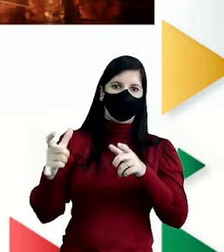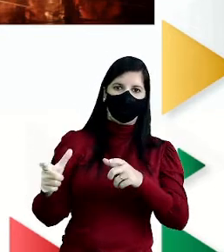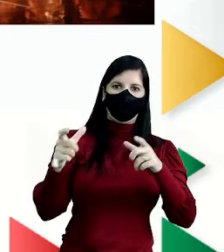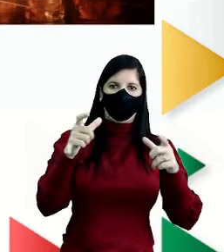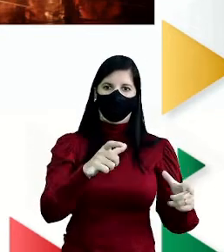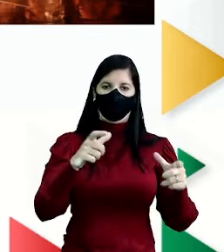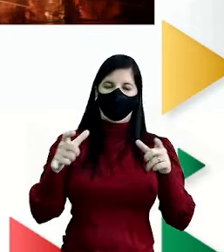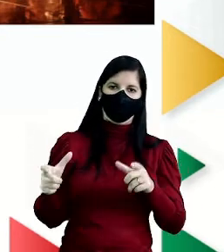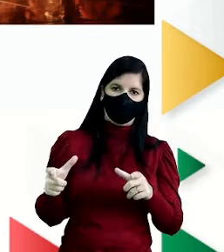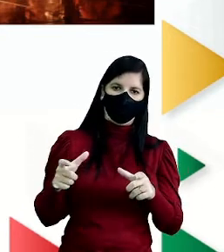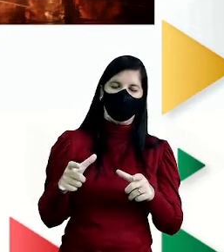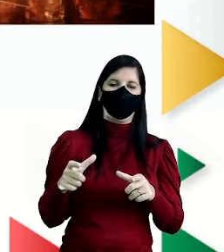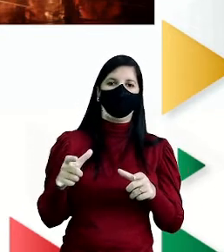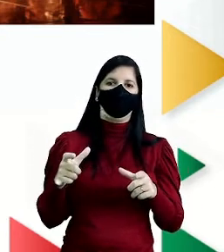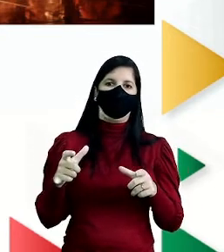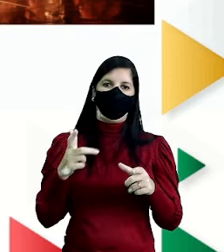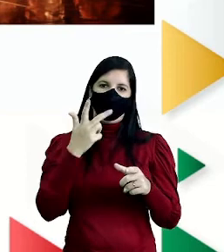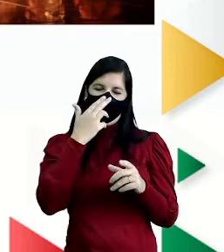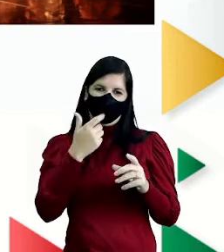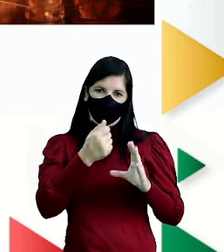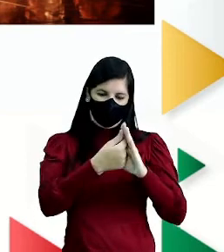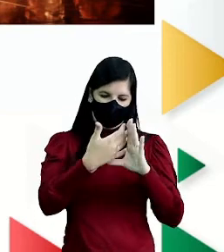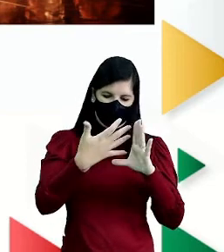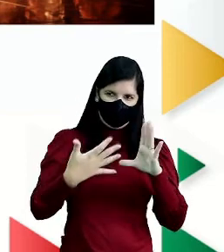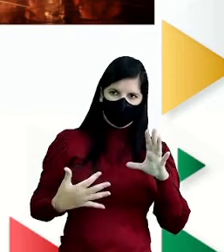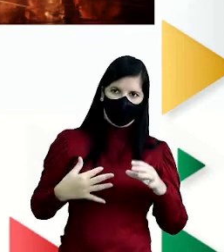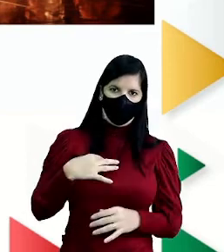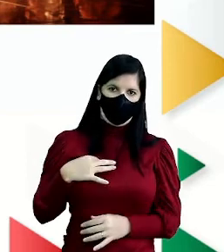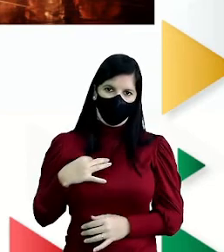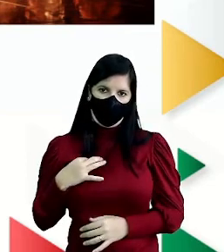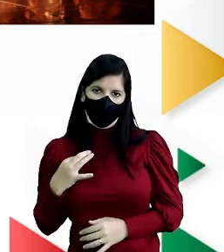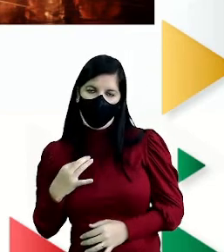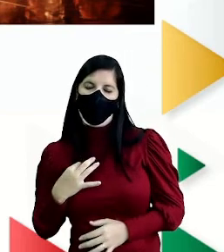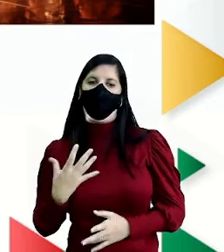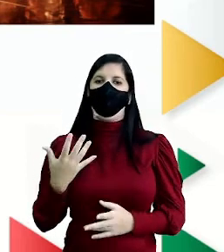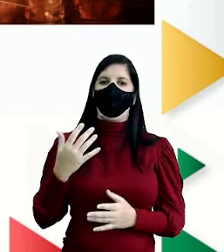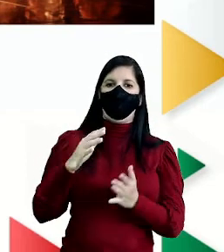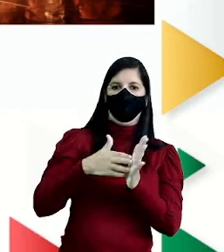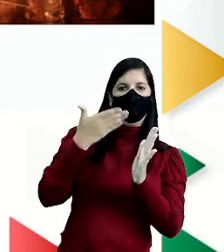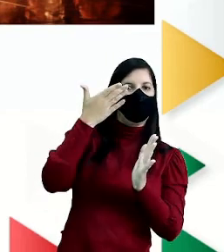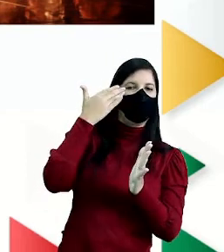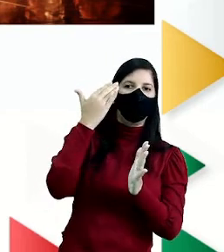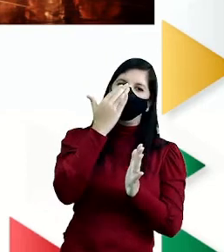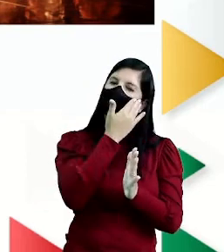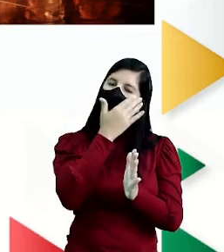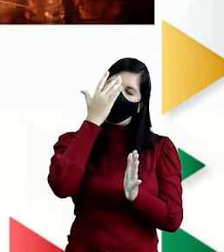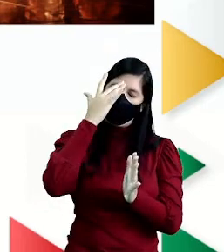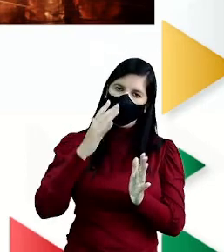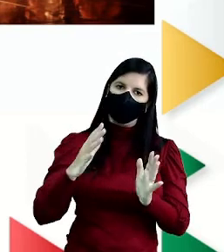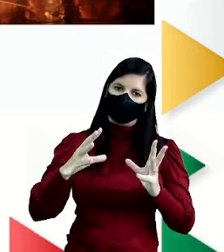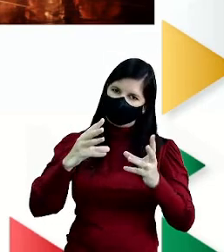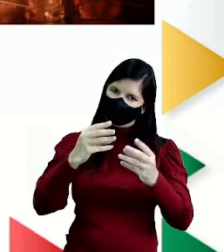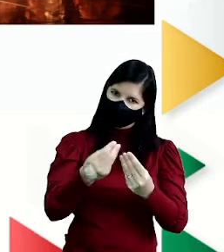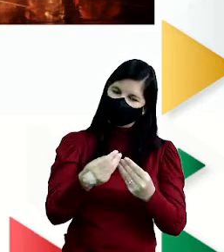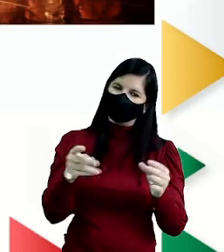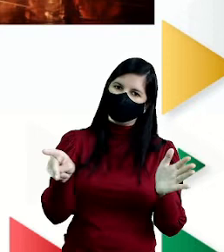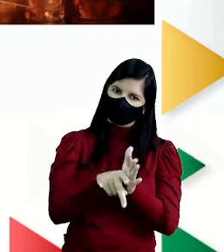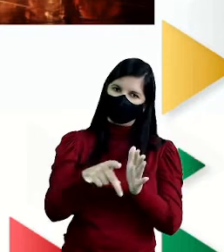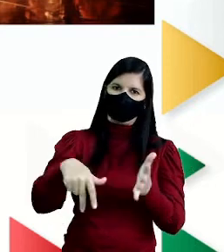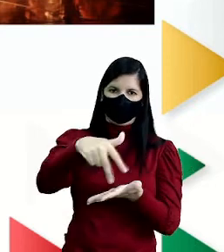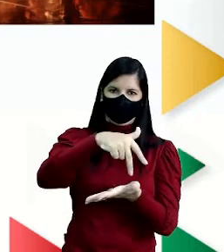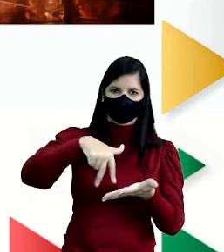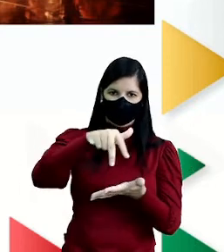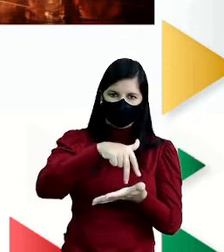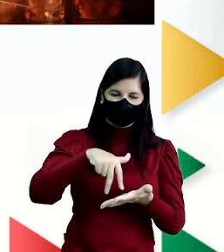eles estão bastante caracterizadas, as roupas, né, toda a vestimenta, a maquiagem, tudo isso, né, significando a dança del